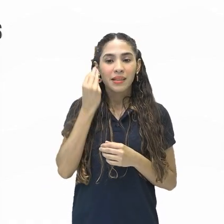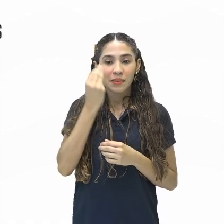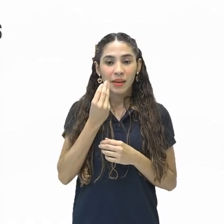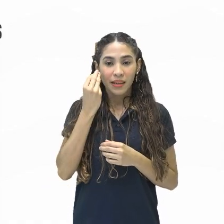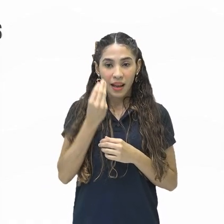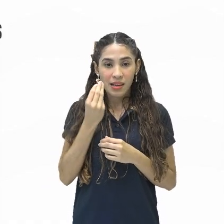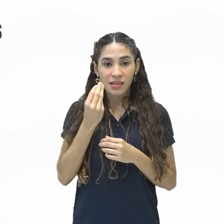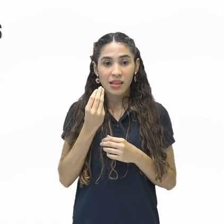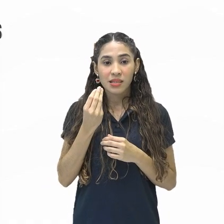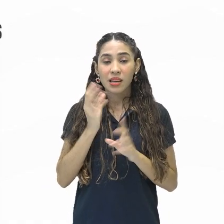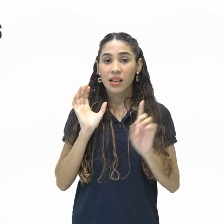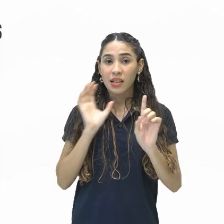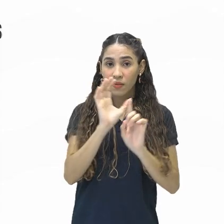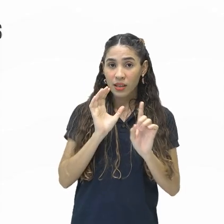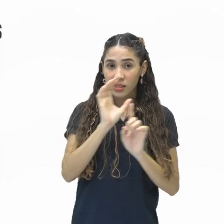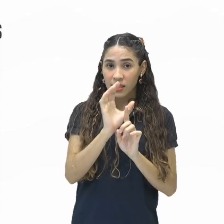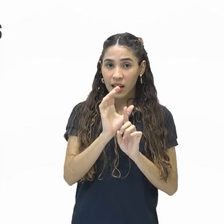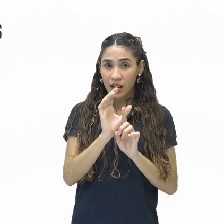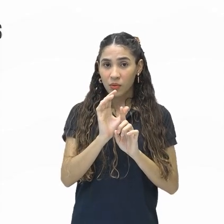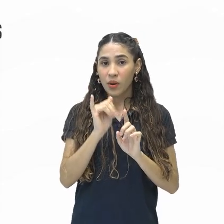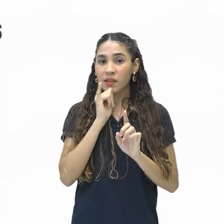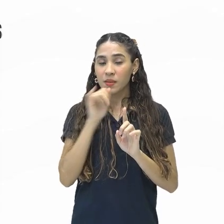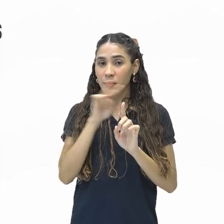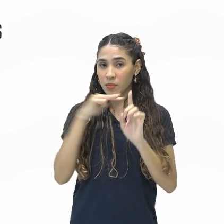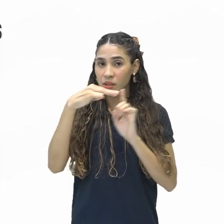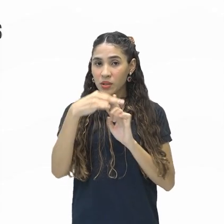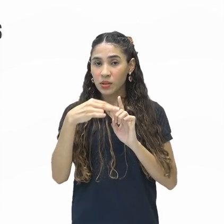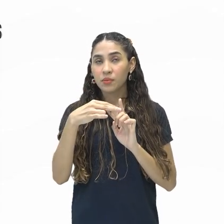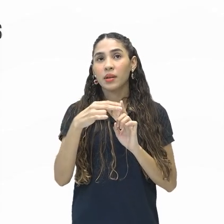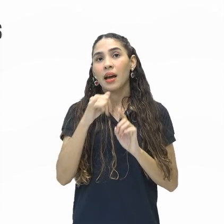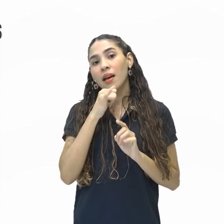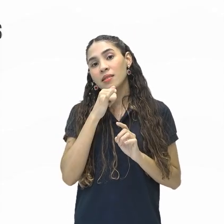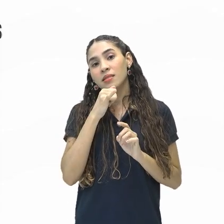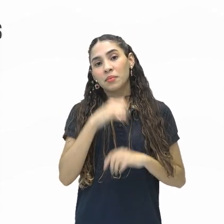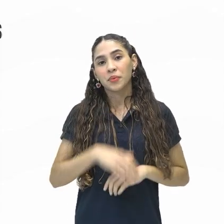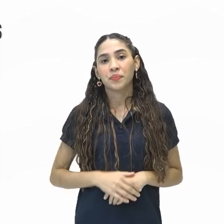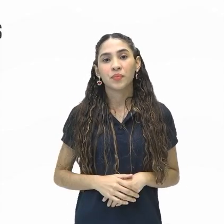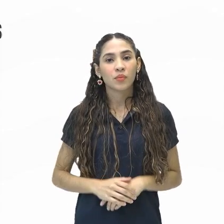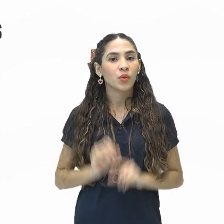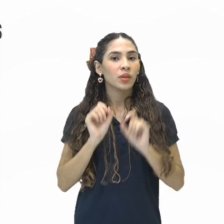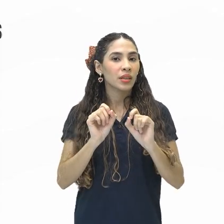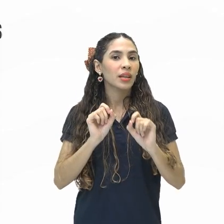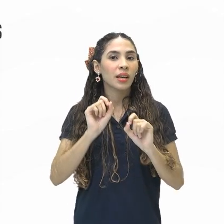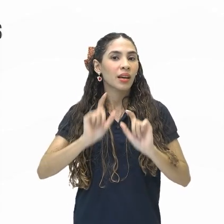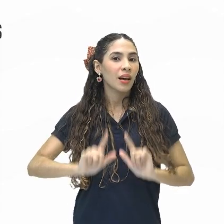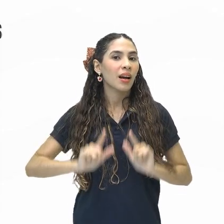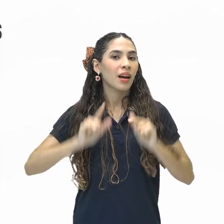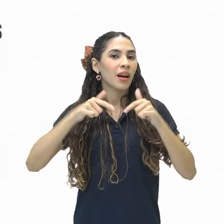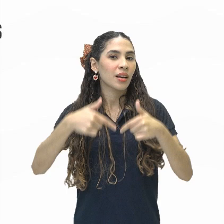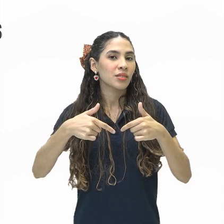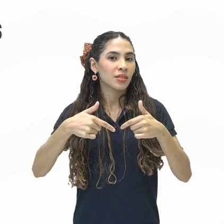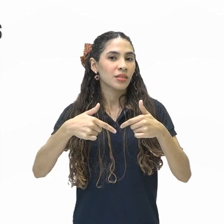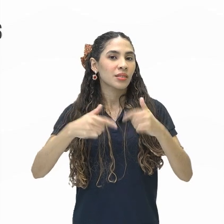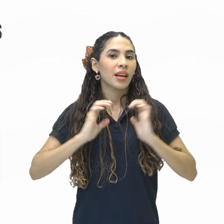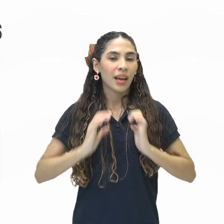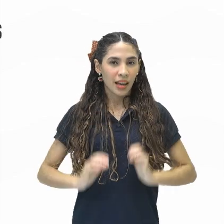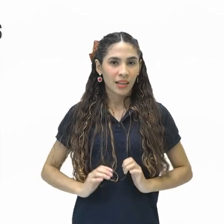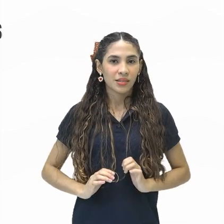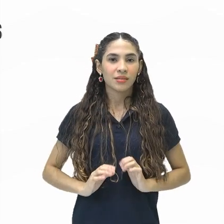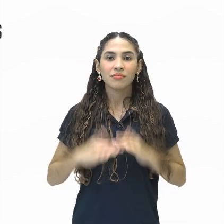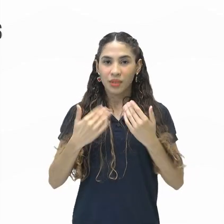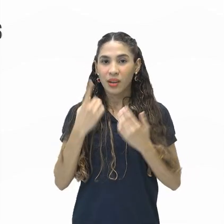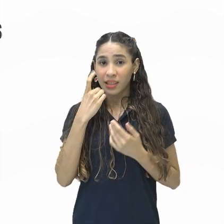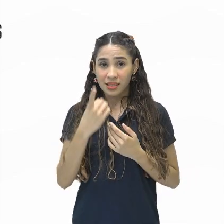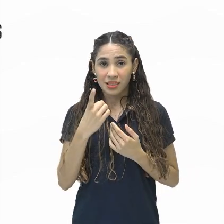experiências moldaram as suas percepções sobre o que é agir de maneira ética. Olha só